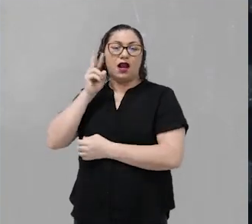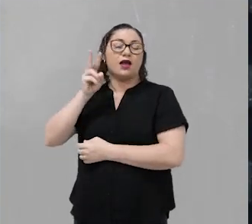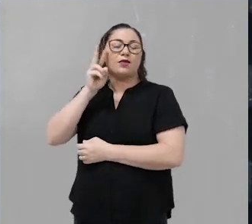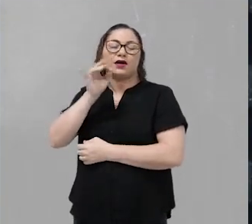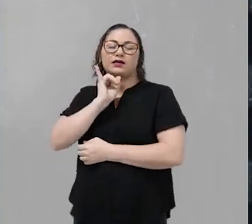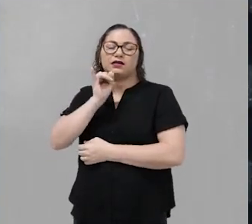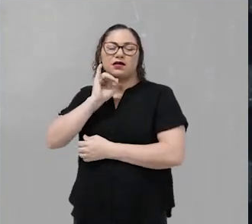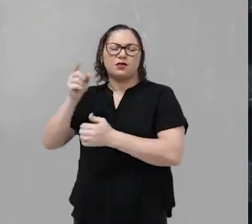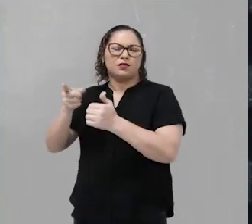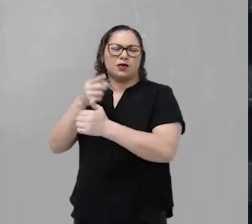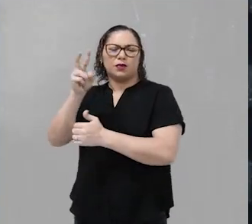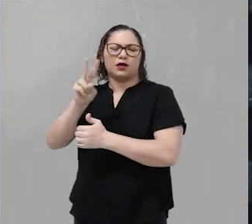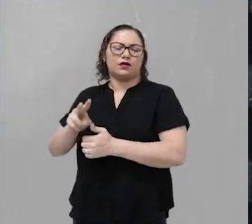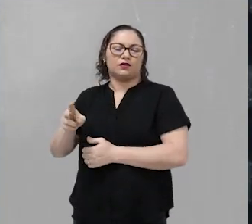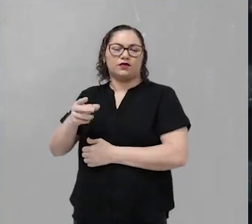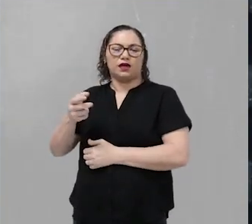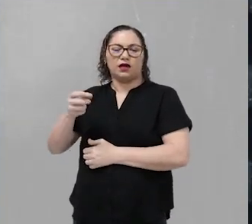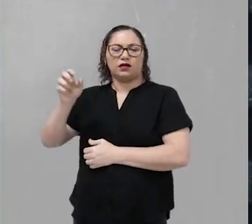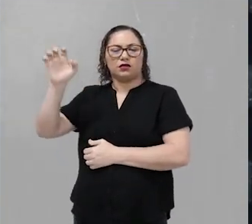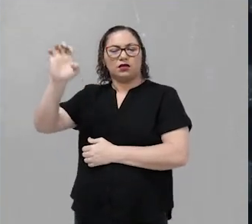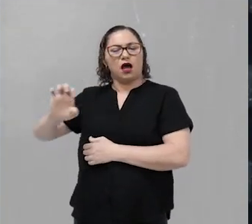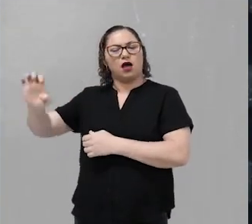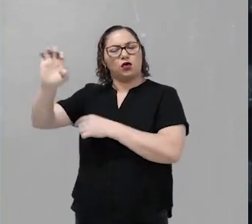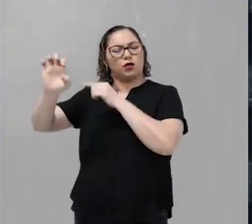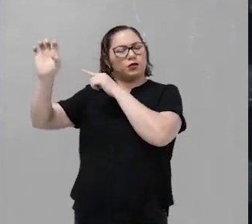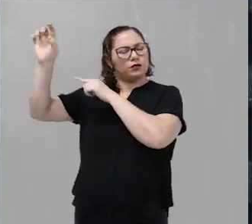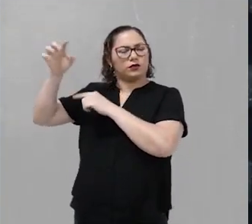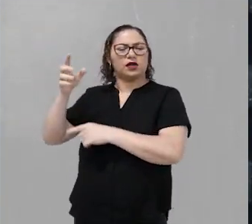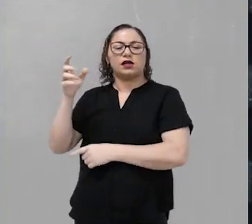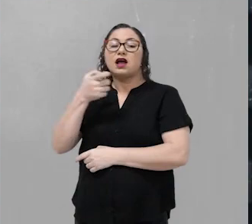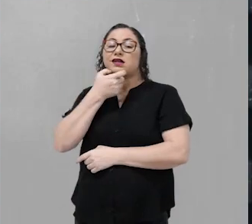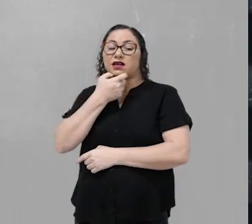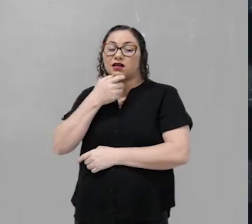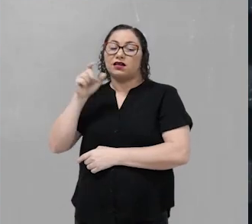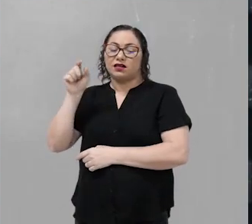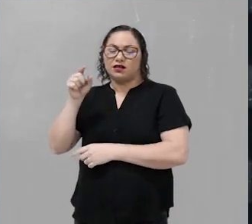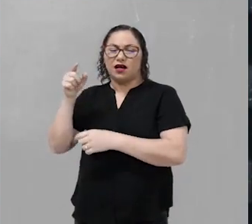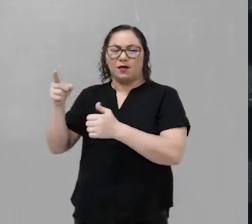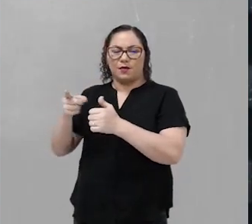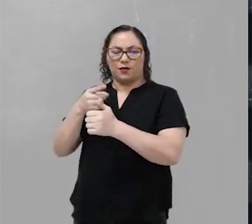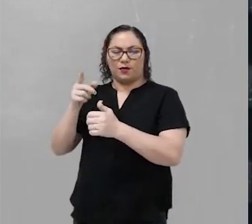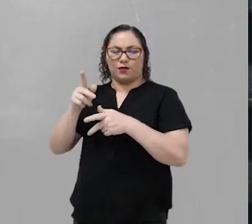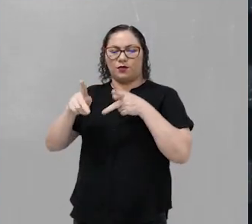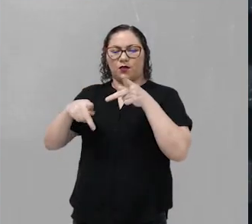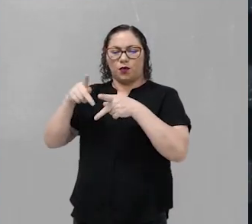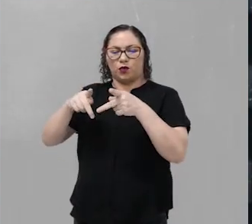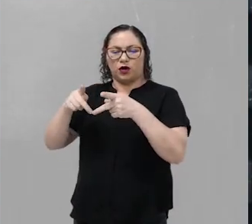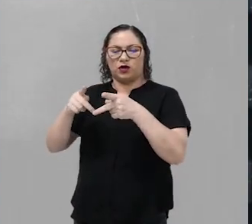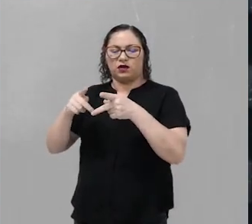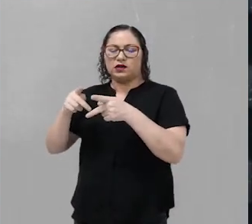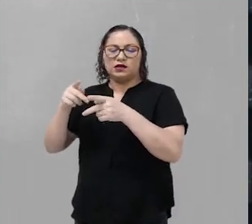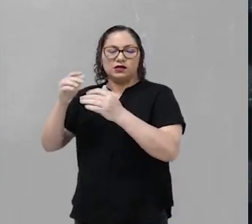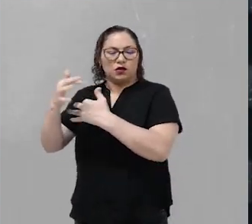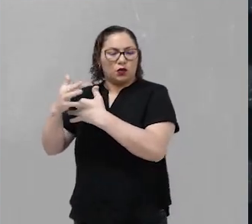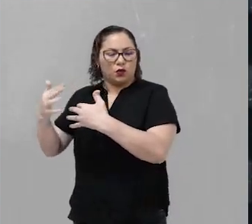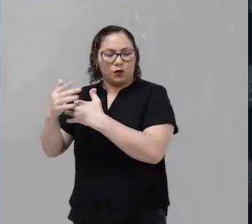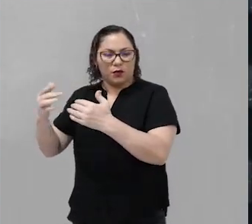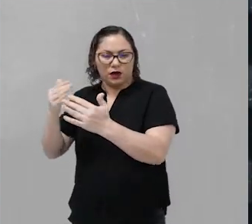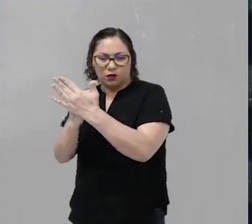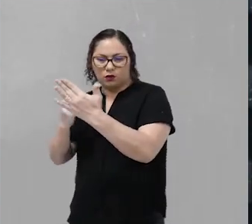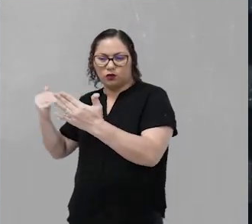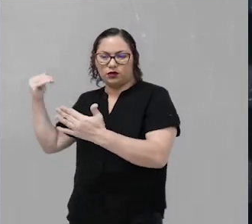na Inglaterra mais precisamente, a primeira vez que a população urbana ultrapassou a população rural foi na década